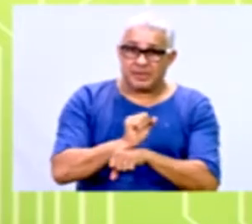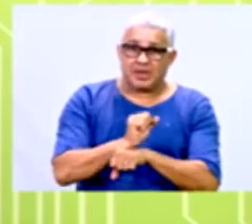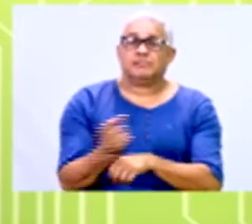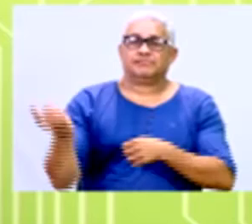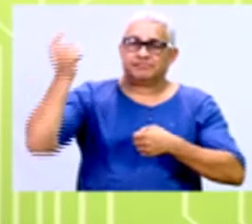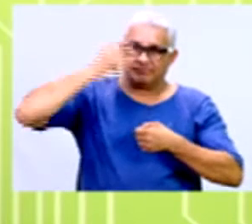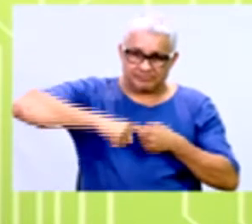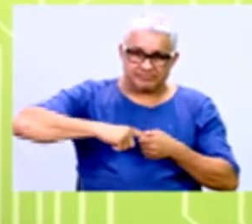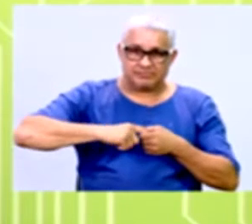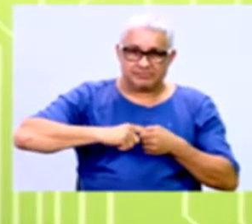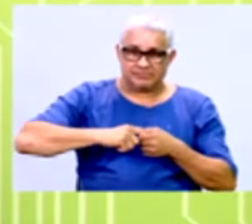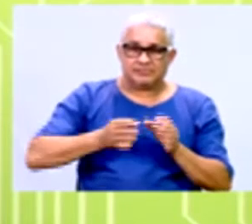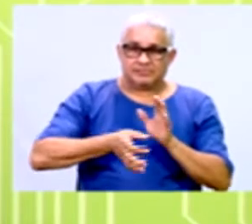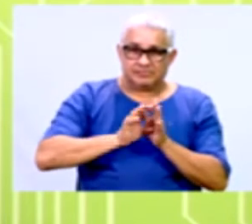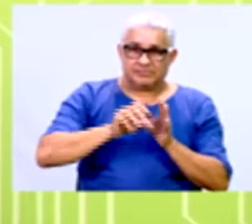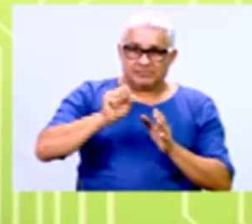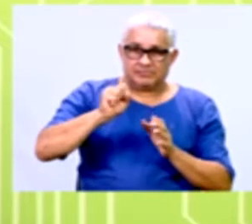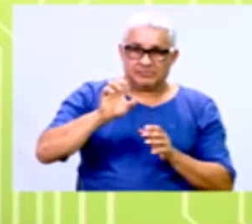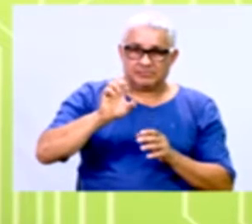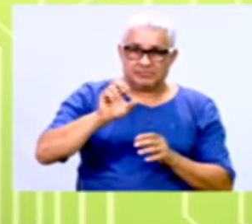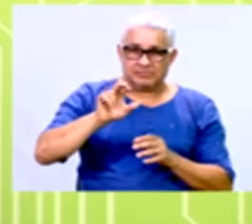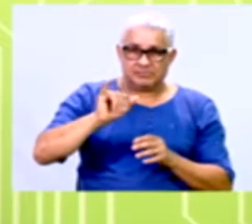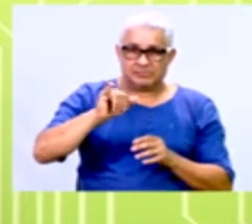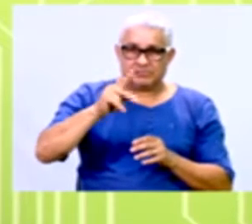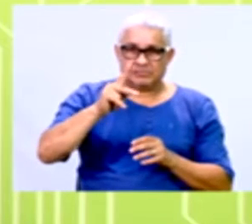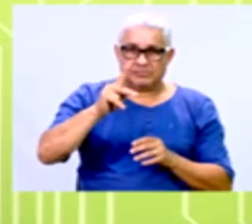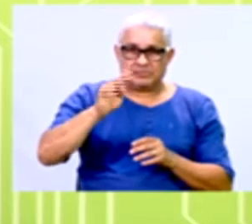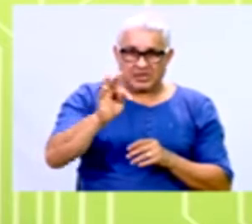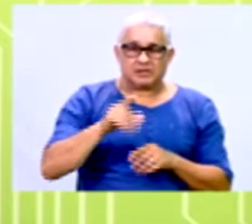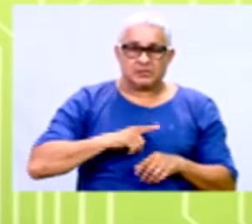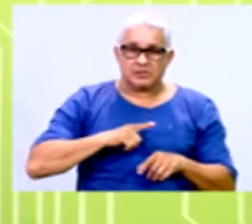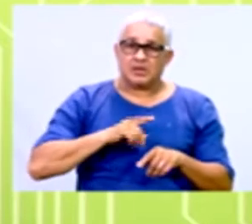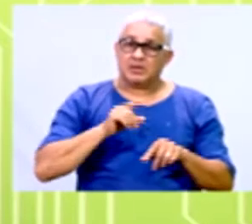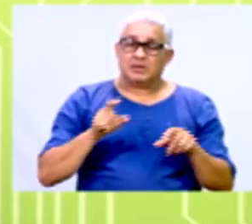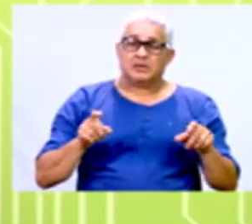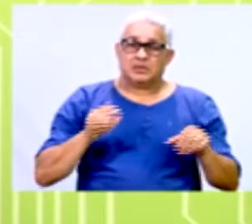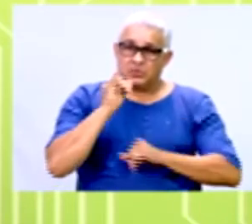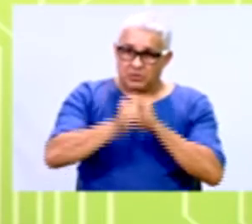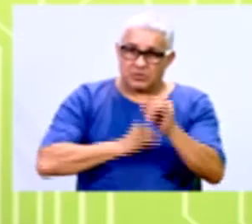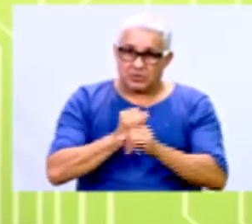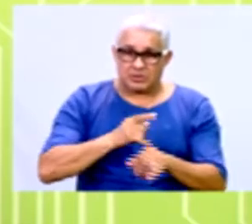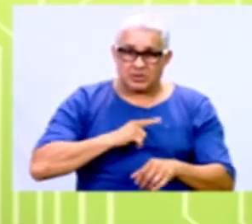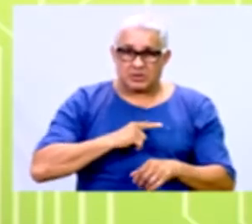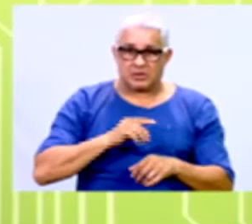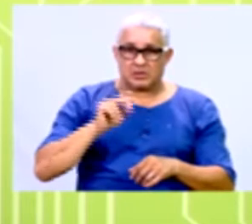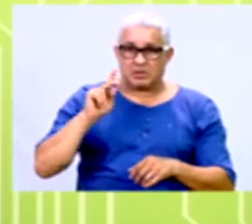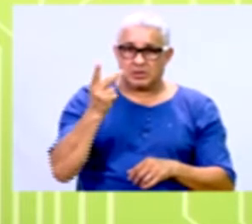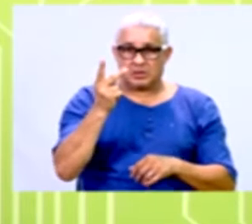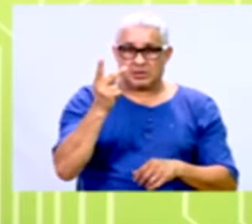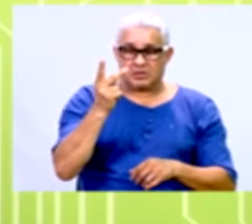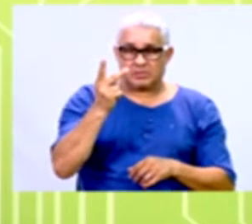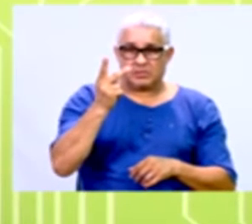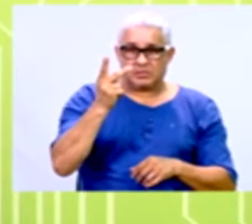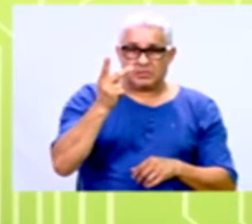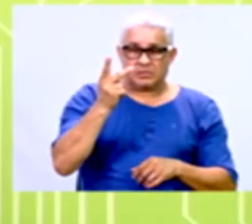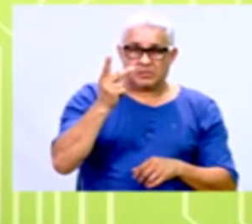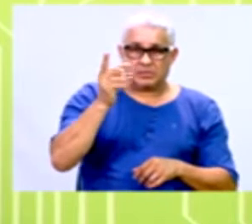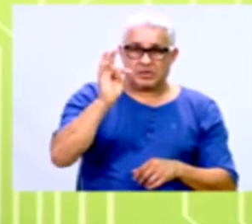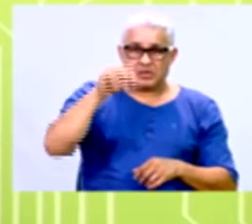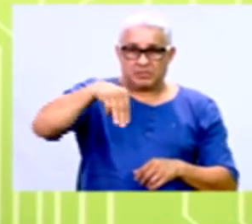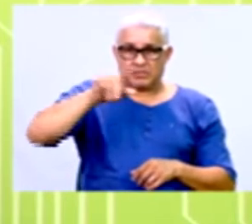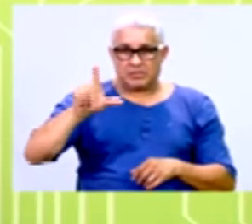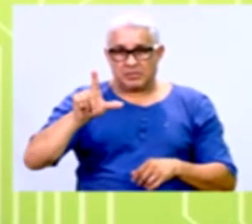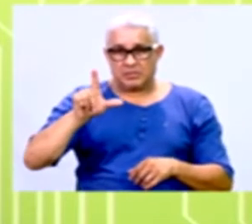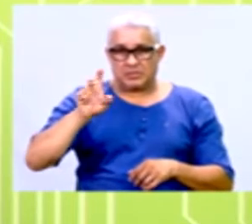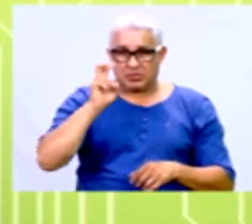JavaScript é uma delas que está aí para provar que hoje praticamente a web, né, apesar do HTML5, hoje o JavaScript, a questão do